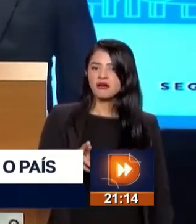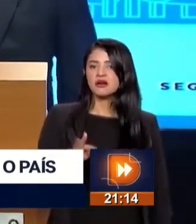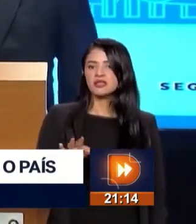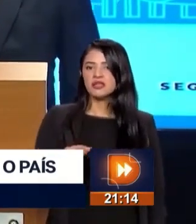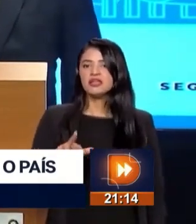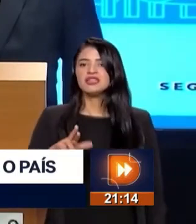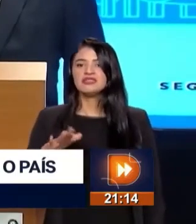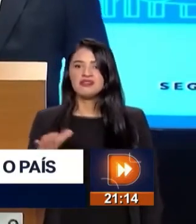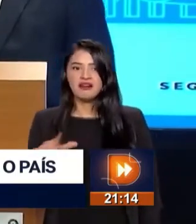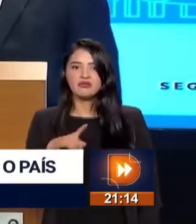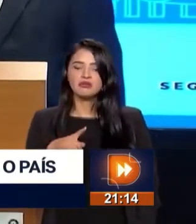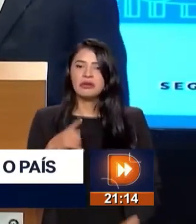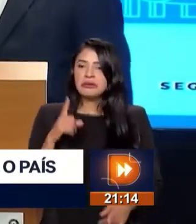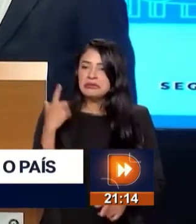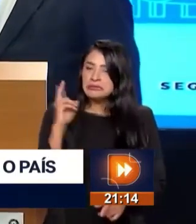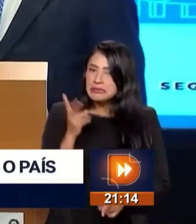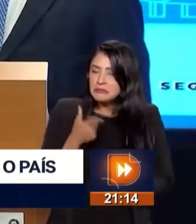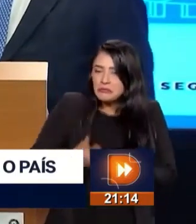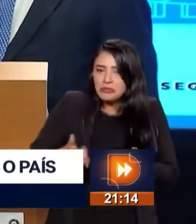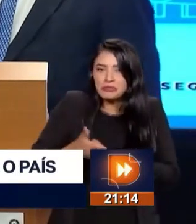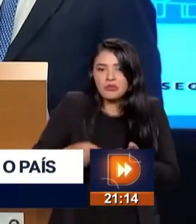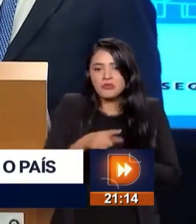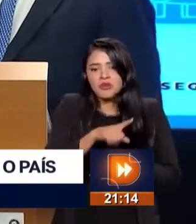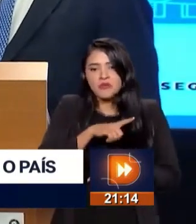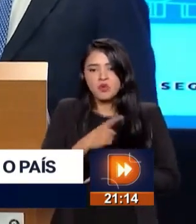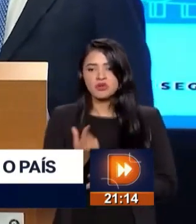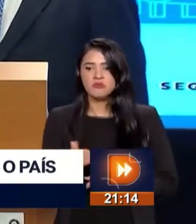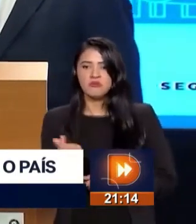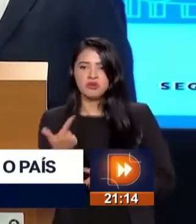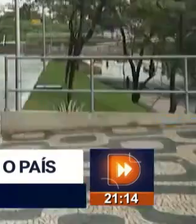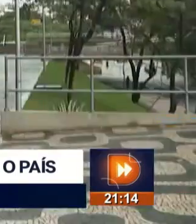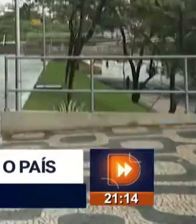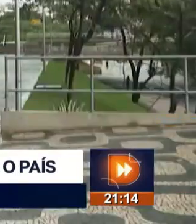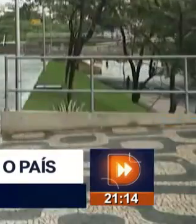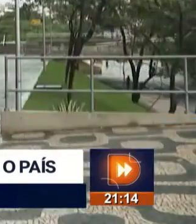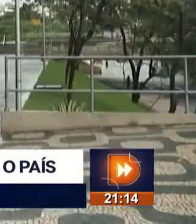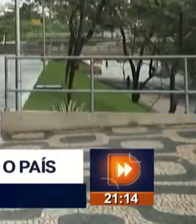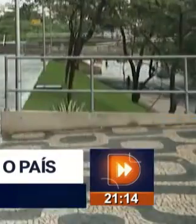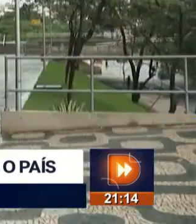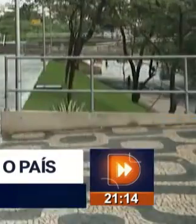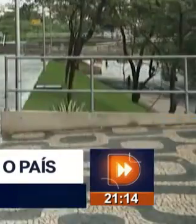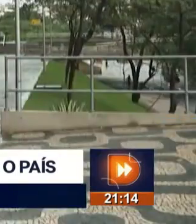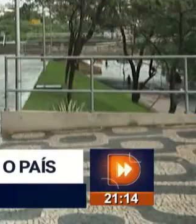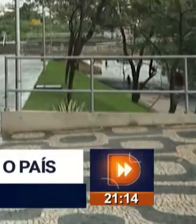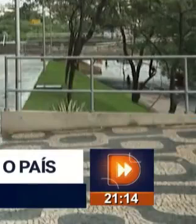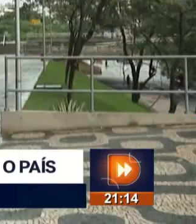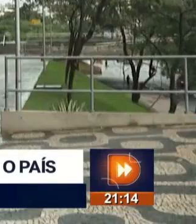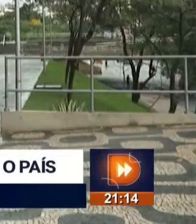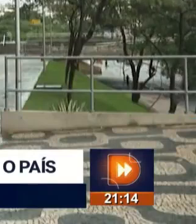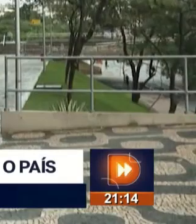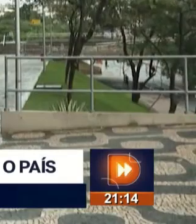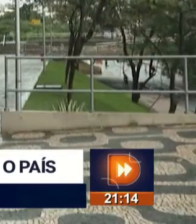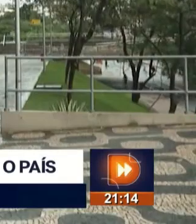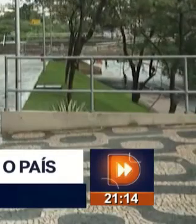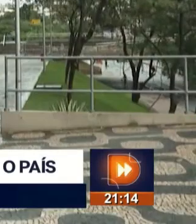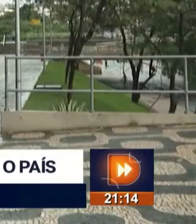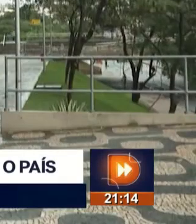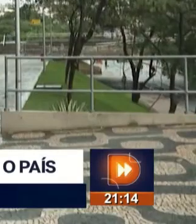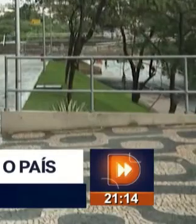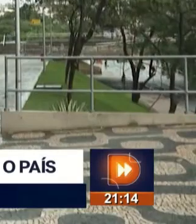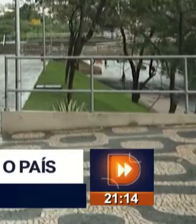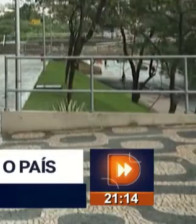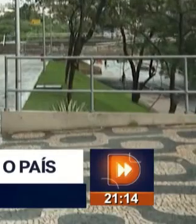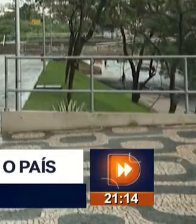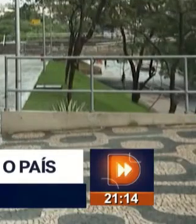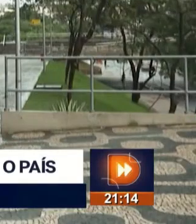sempre tivemos problemas com essa questão de preço de combustível no dia 16 a Petrobras anunciou a